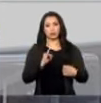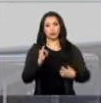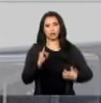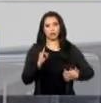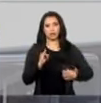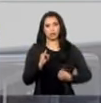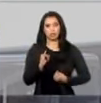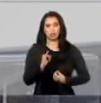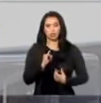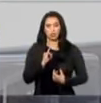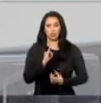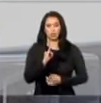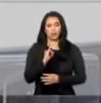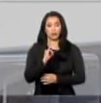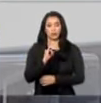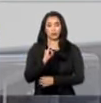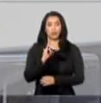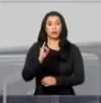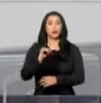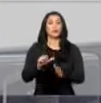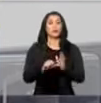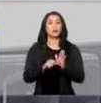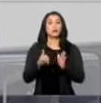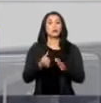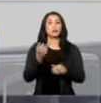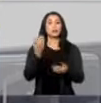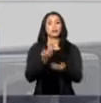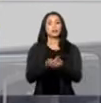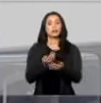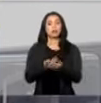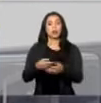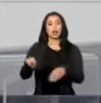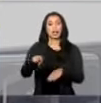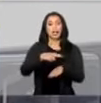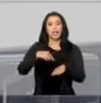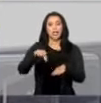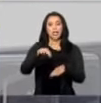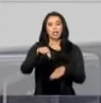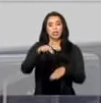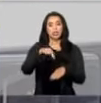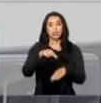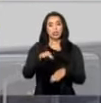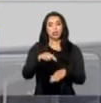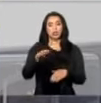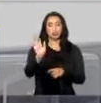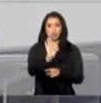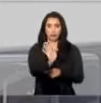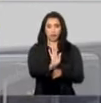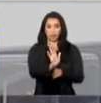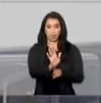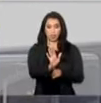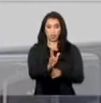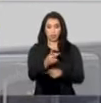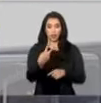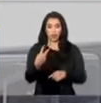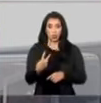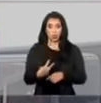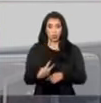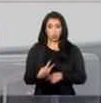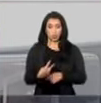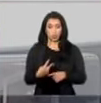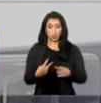primeiro deles é a Escola Nacional de Cinema. O segundo é um projeto de grande porte